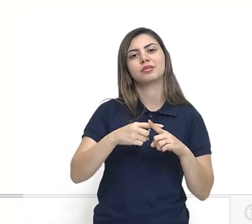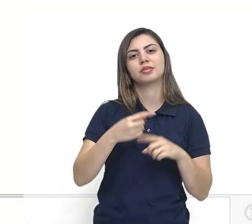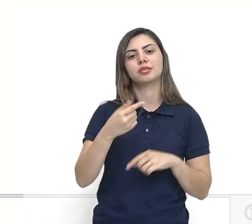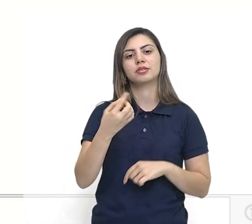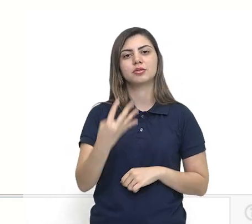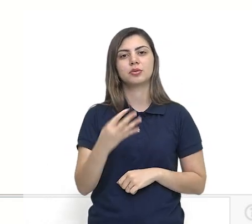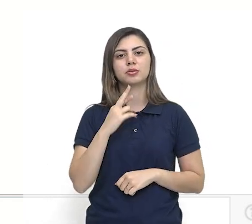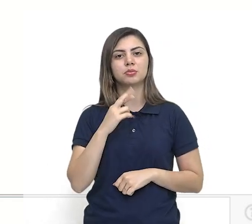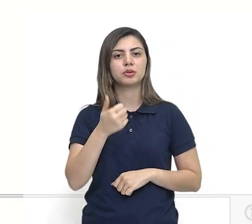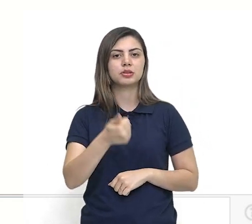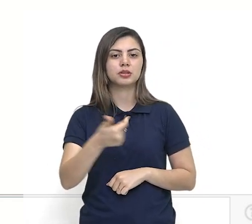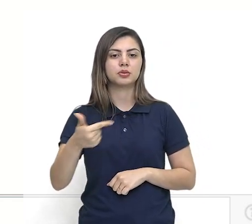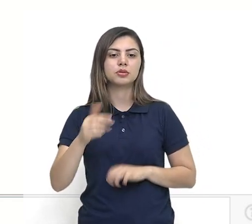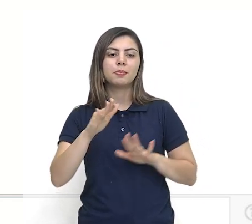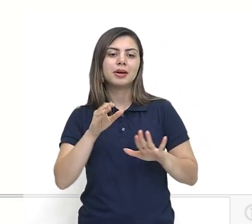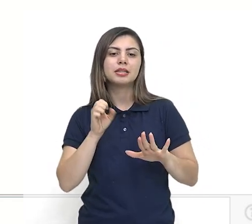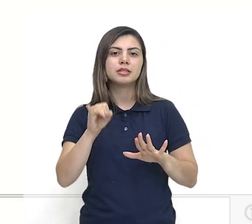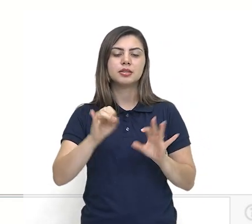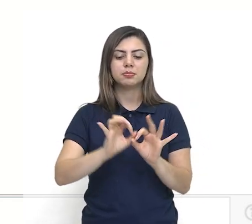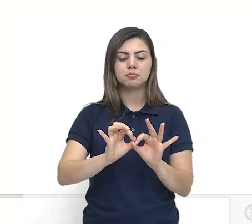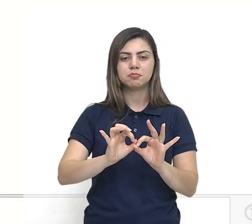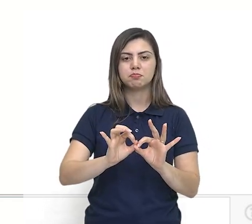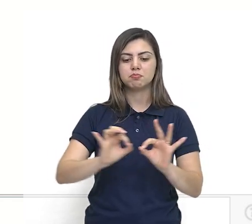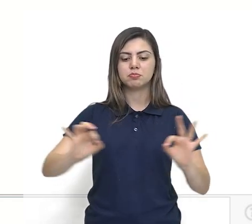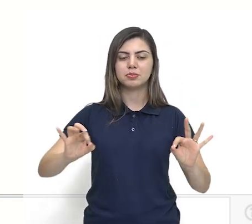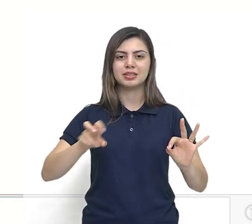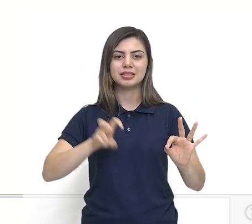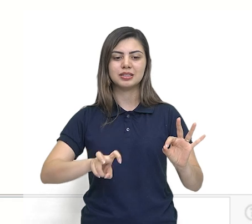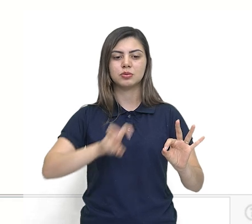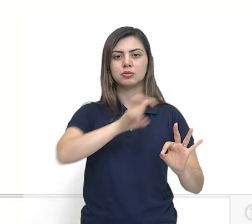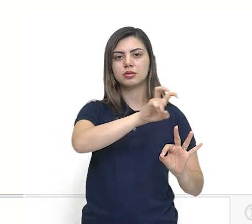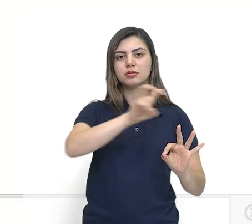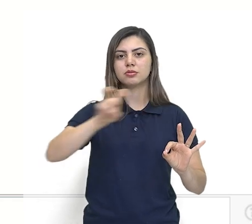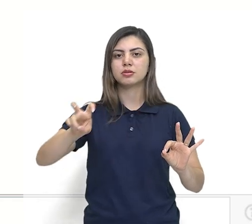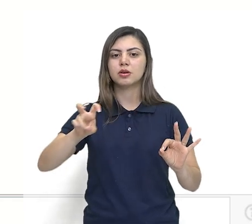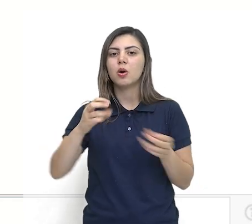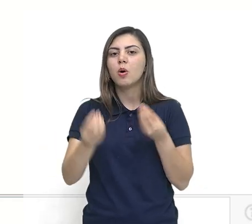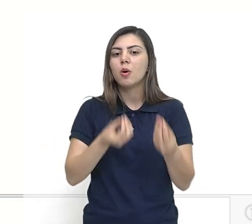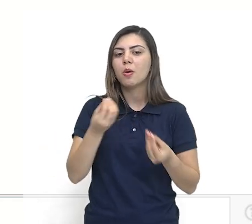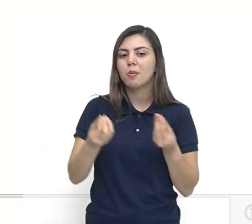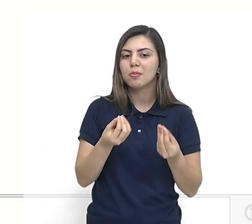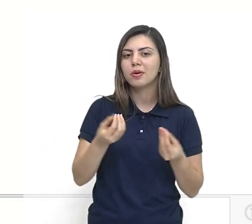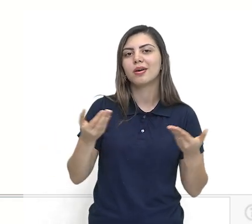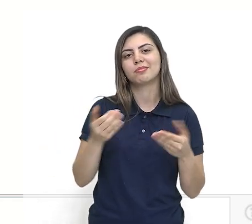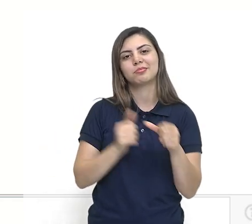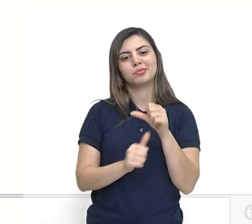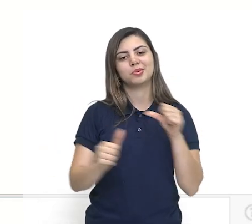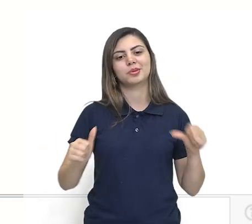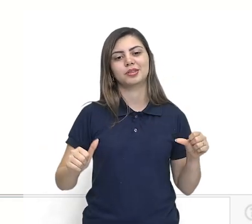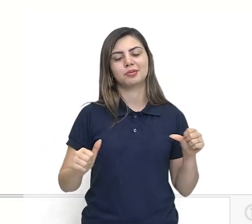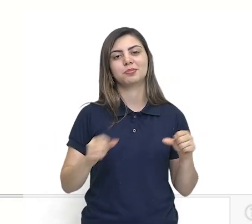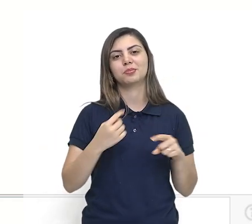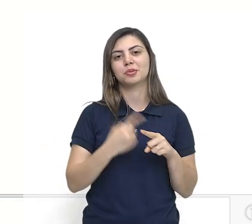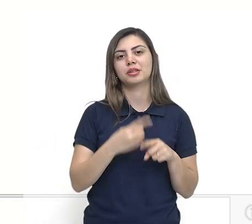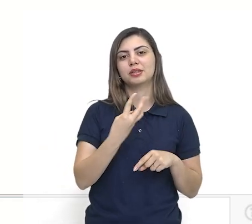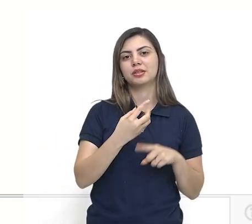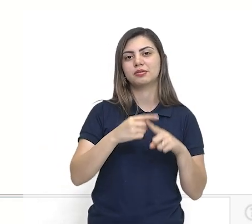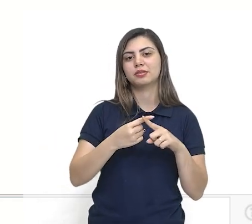sucessivamente. Se o nosso lado passasse a ser 5, o perímetro passaria a ser